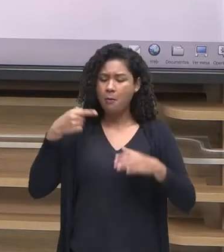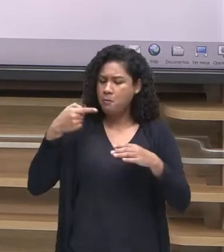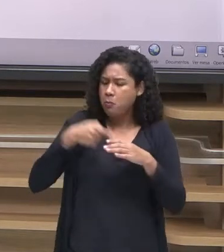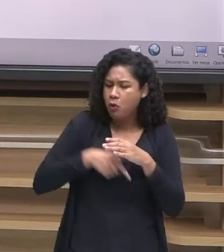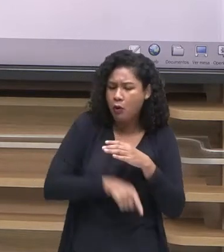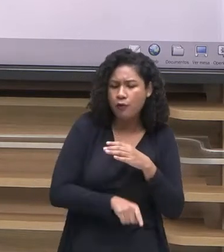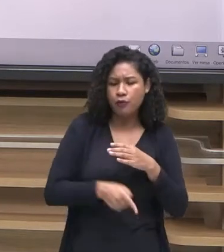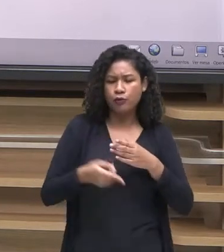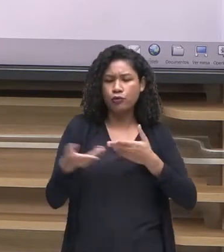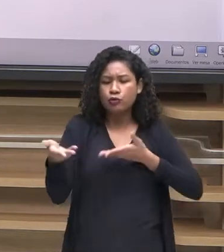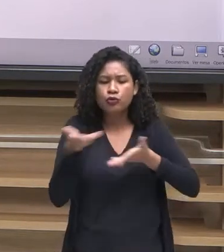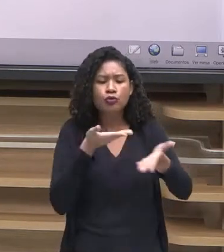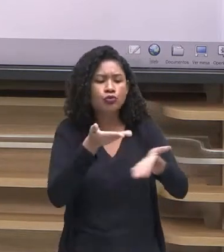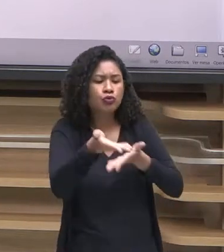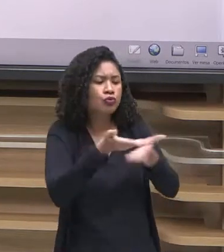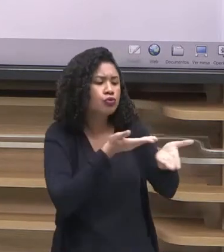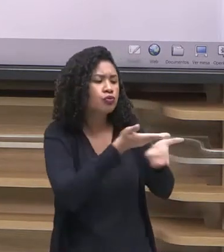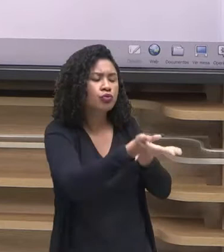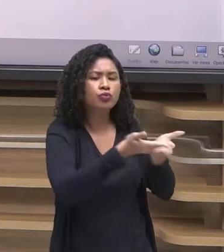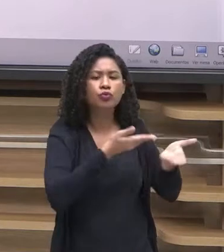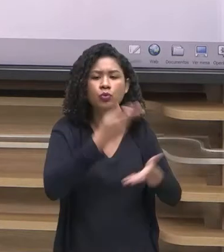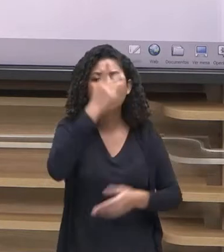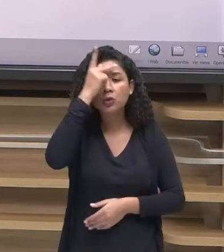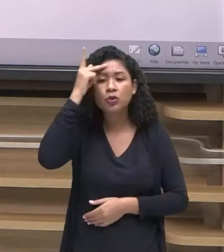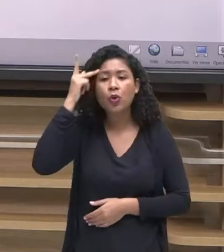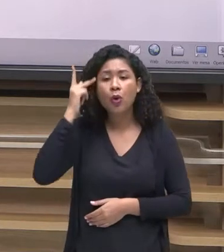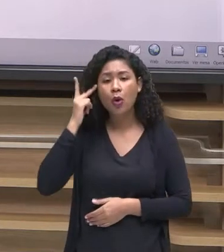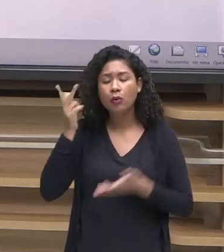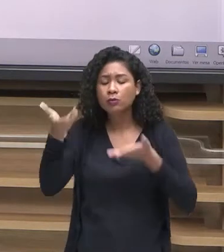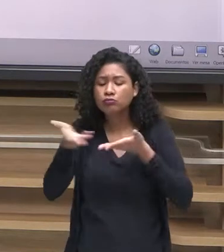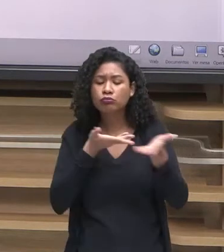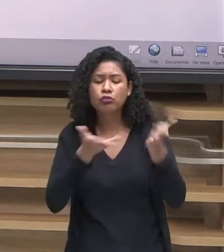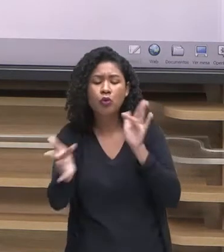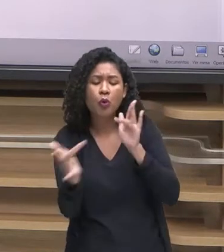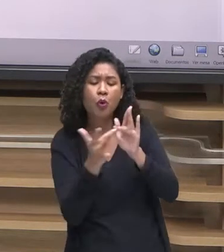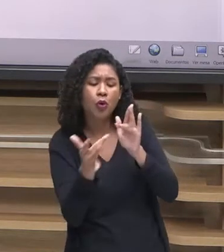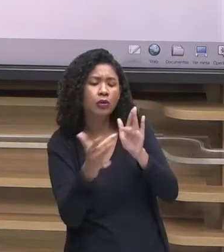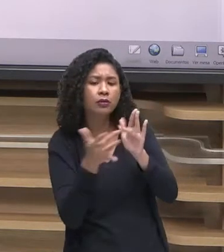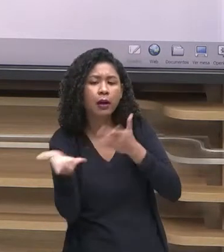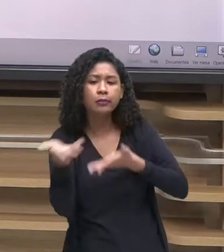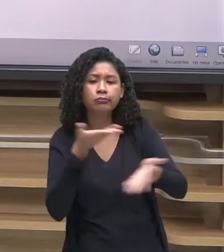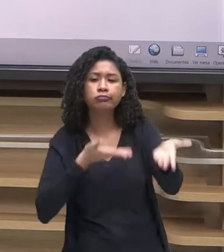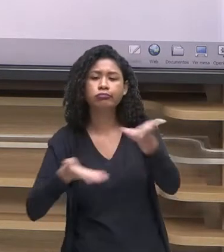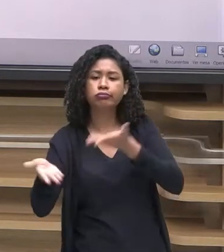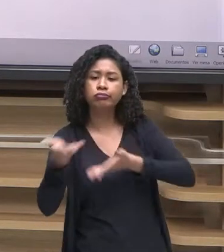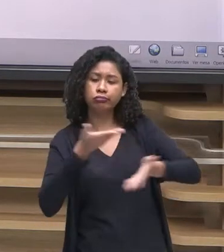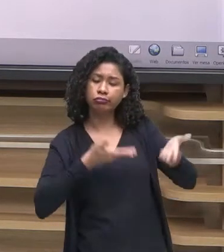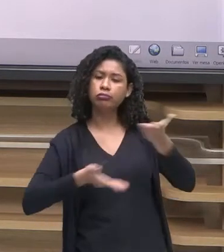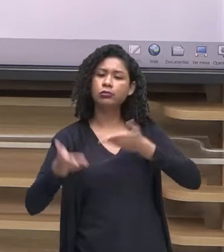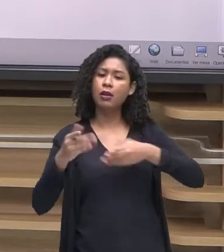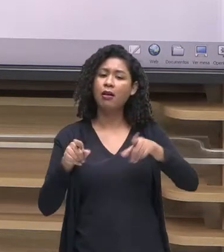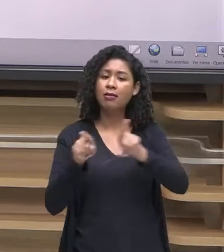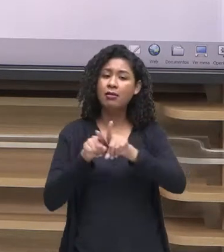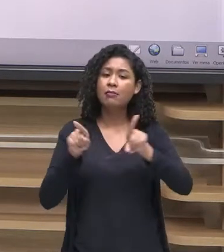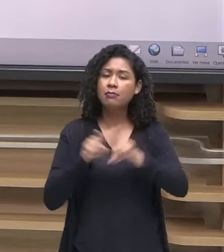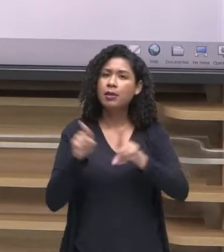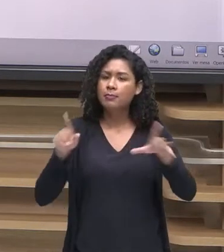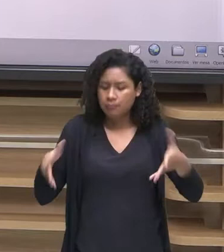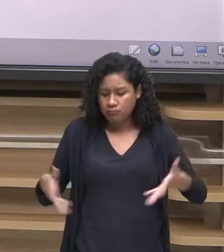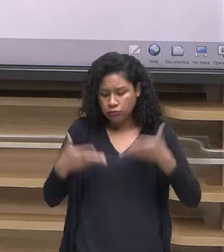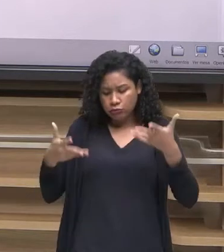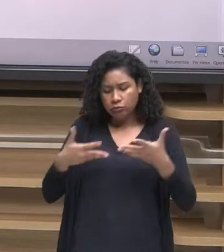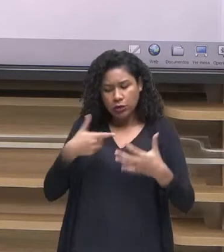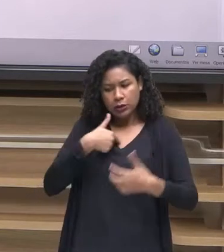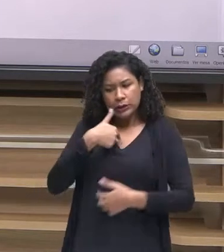convivência com o outro, né? E ao mesmo tempo nos provoca a entender que muitas